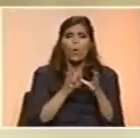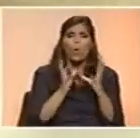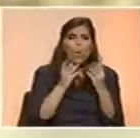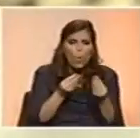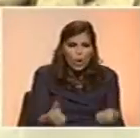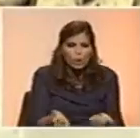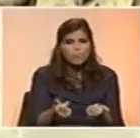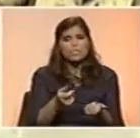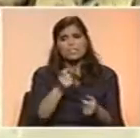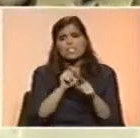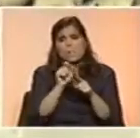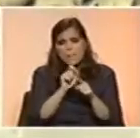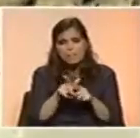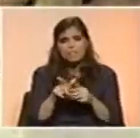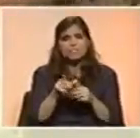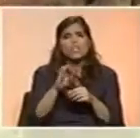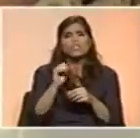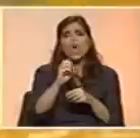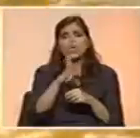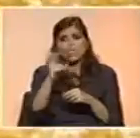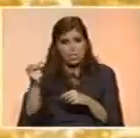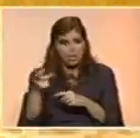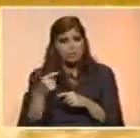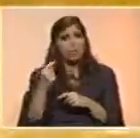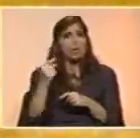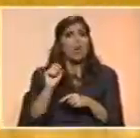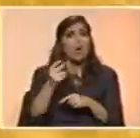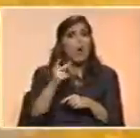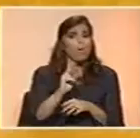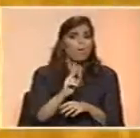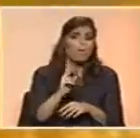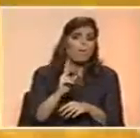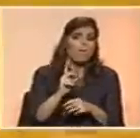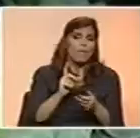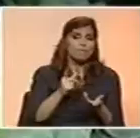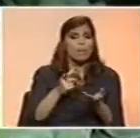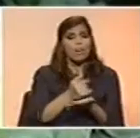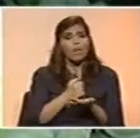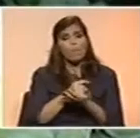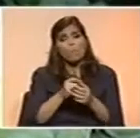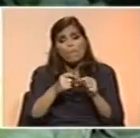cereais integrais, soja e derivados de soja, ou mesmo com vegetais de folha escura.